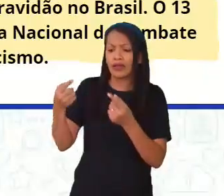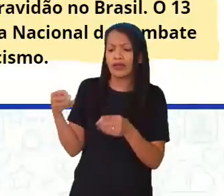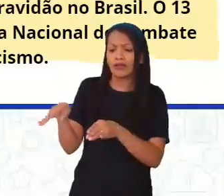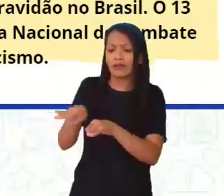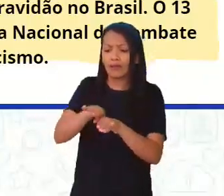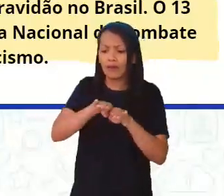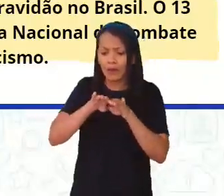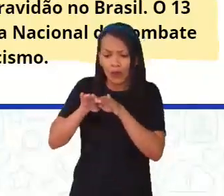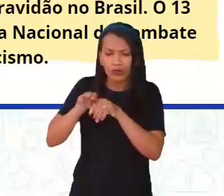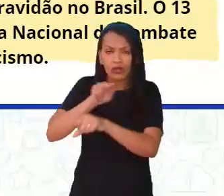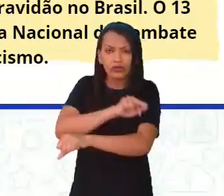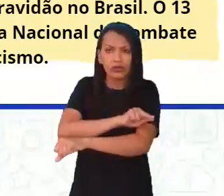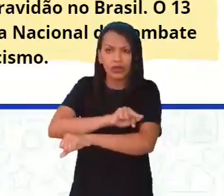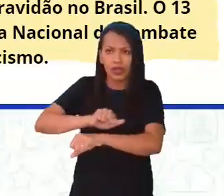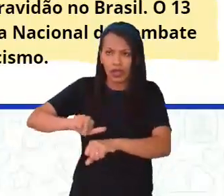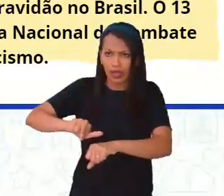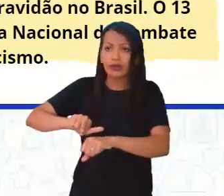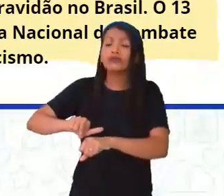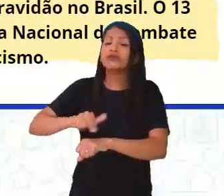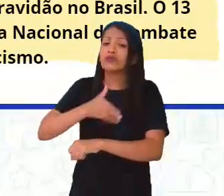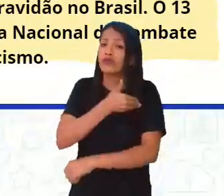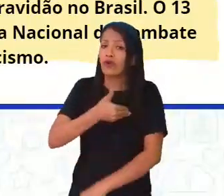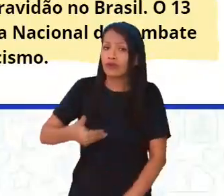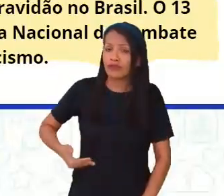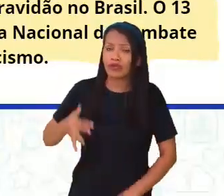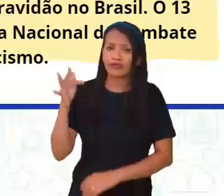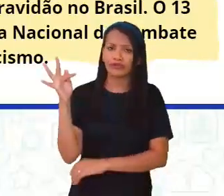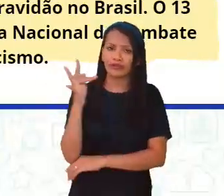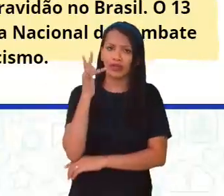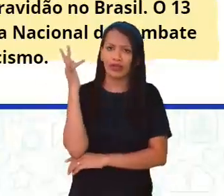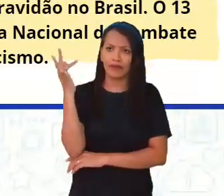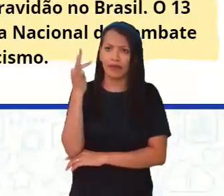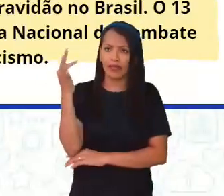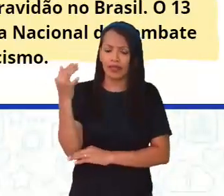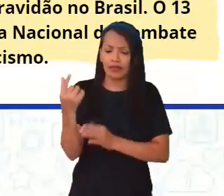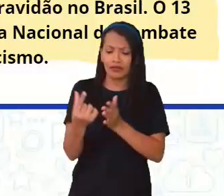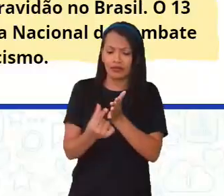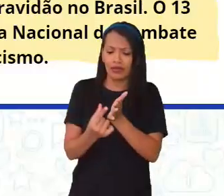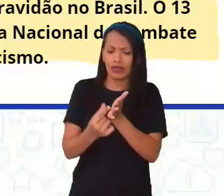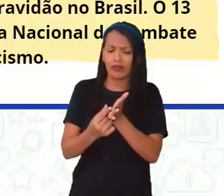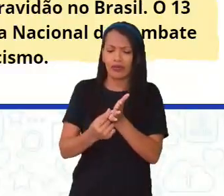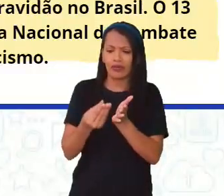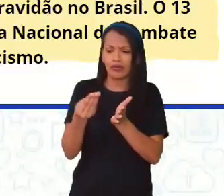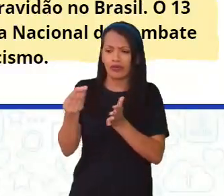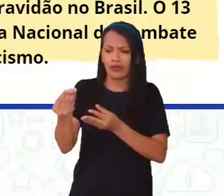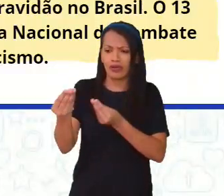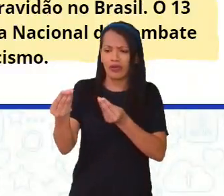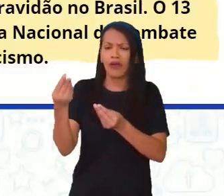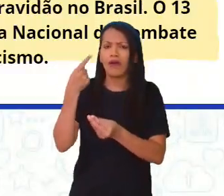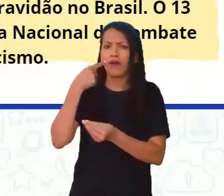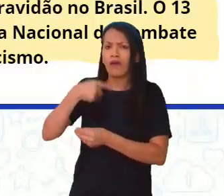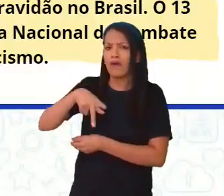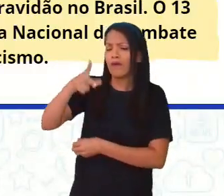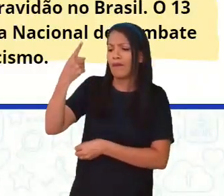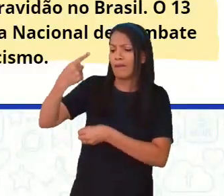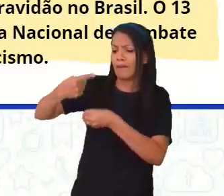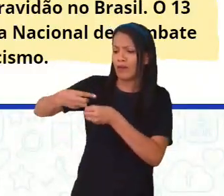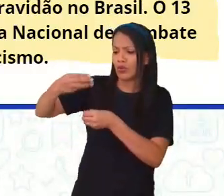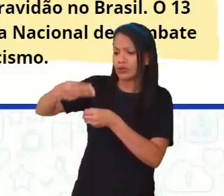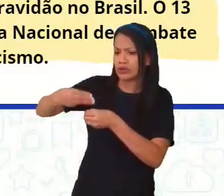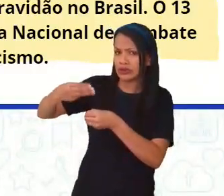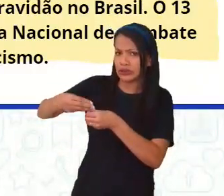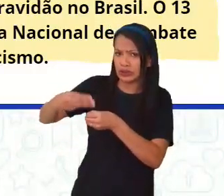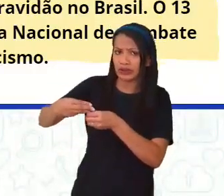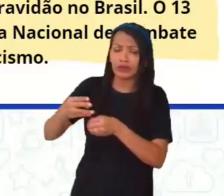CEPIC, do governo federal, né, lançou um selo que será entregue aos municípios e estados que cumprirem a legislação